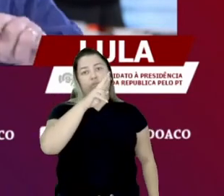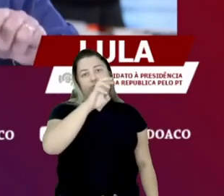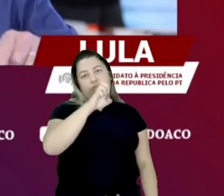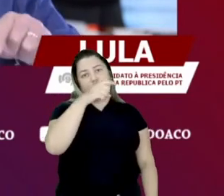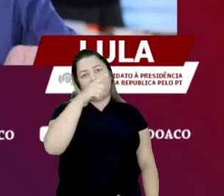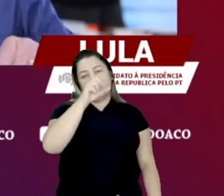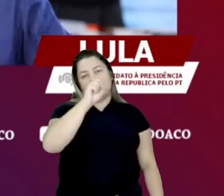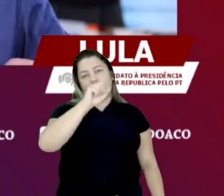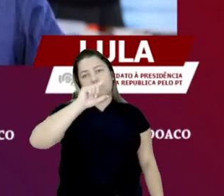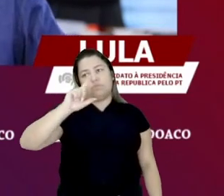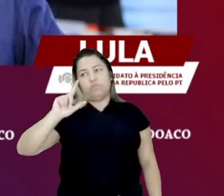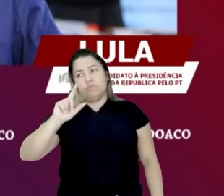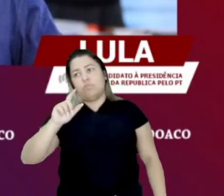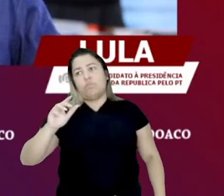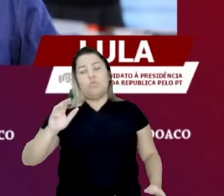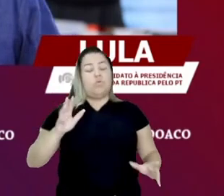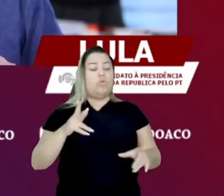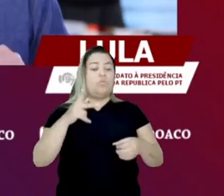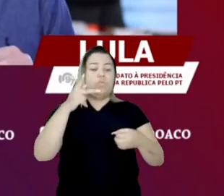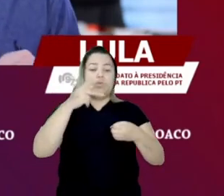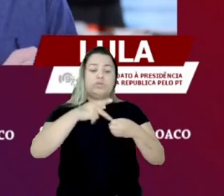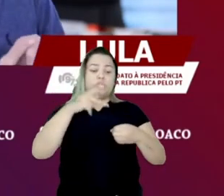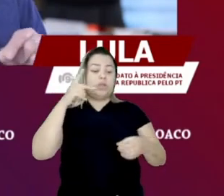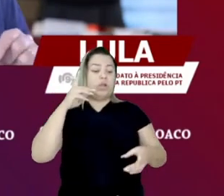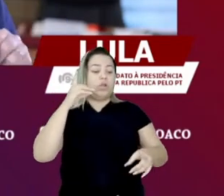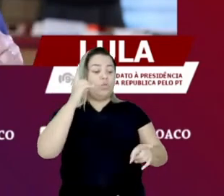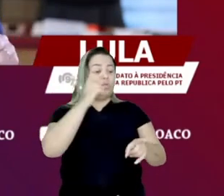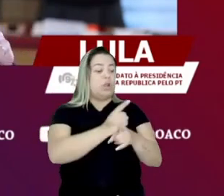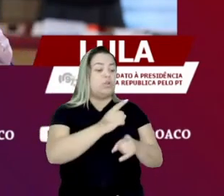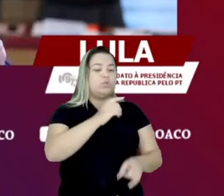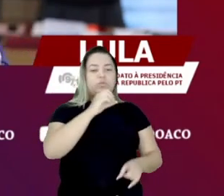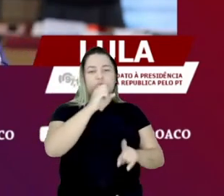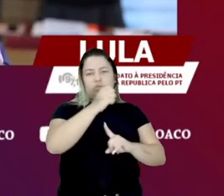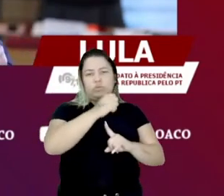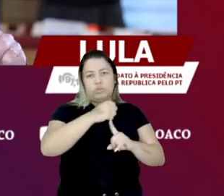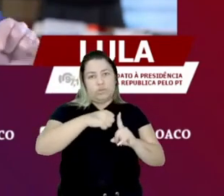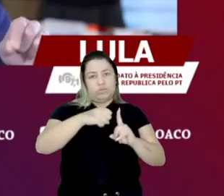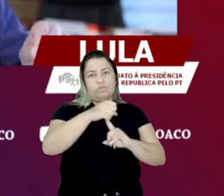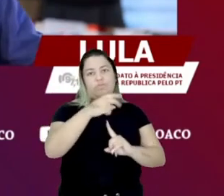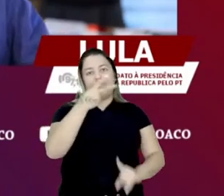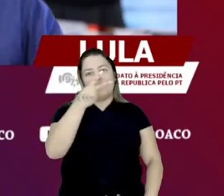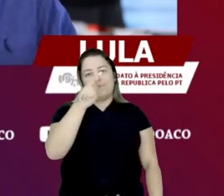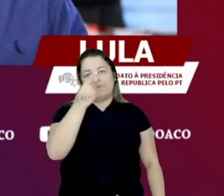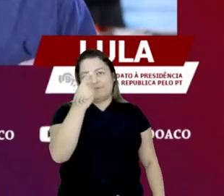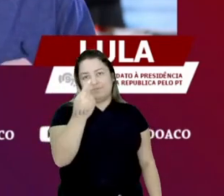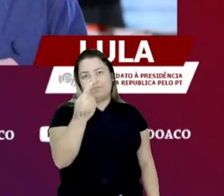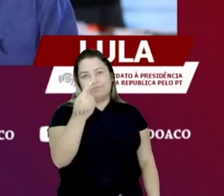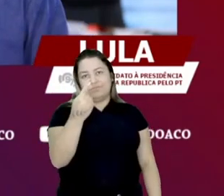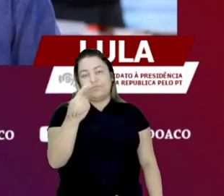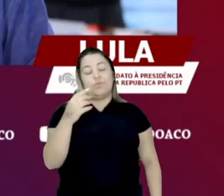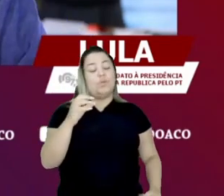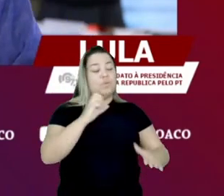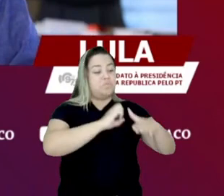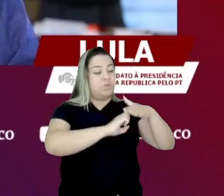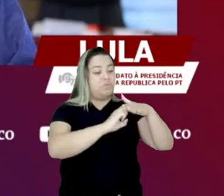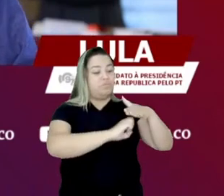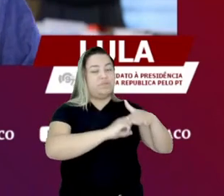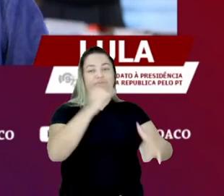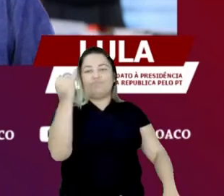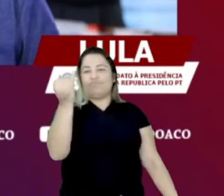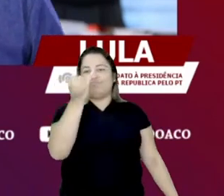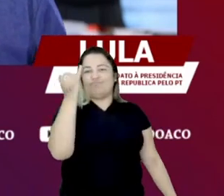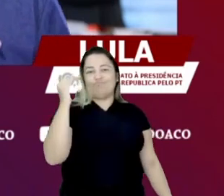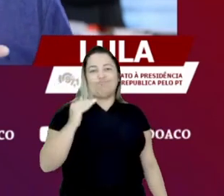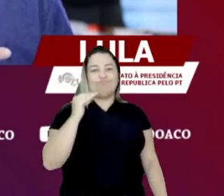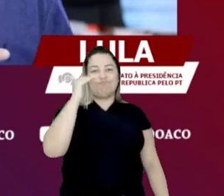que eu lamento profundamente é que se um diretor cometeu um erro, seja da Petrobras ou seja de uma empresa privada,